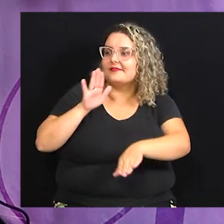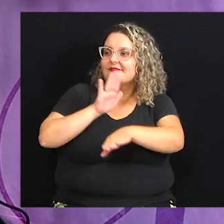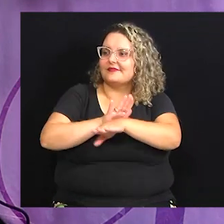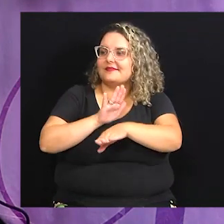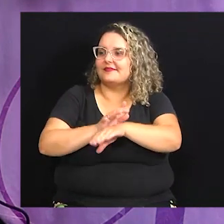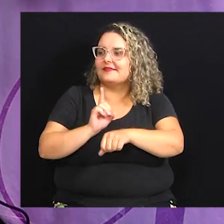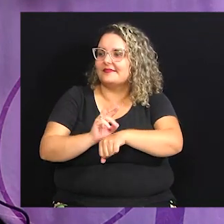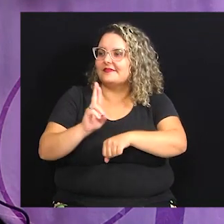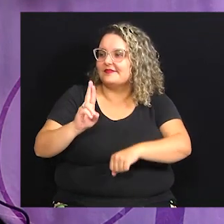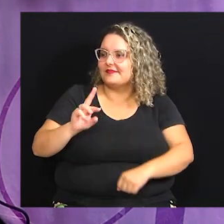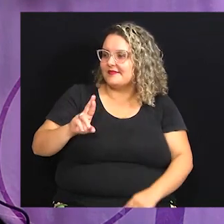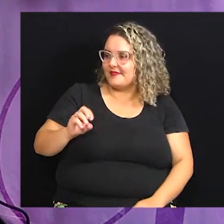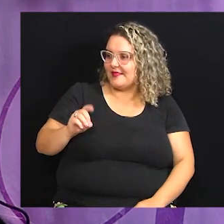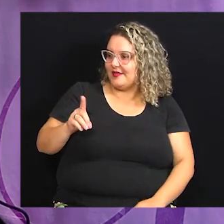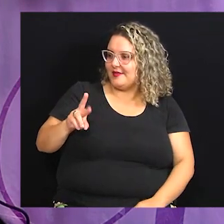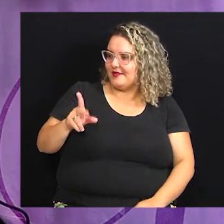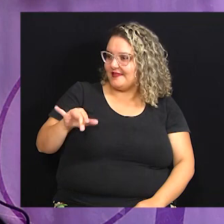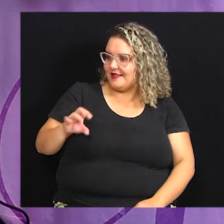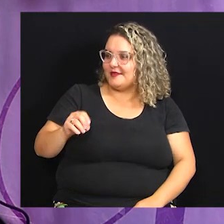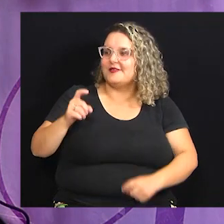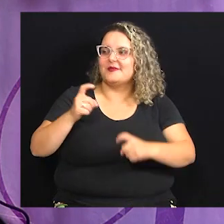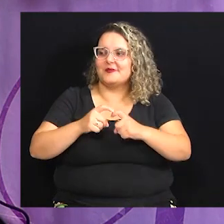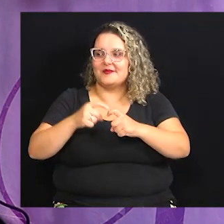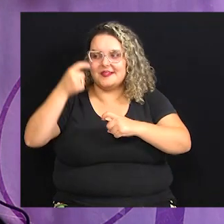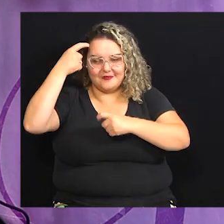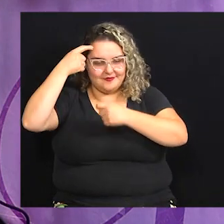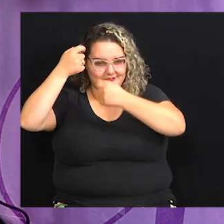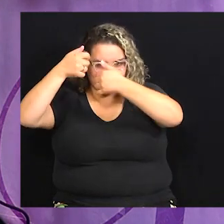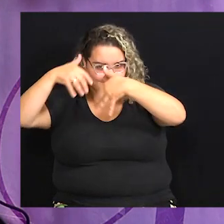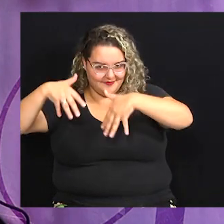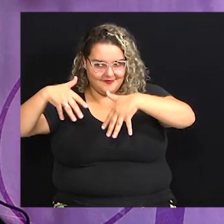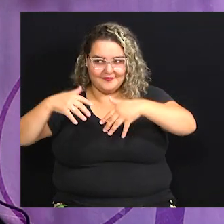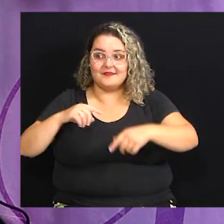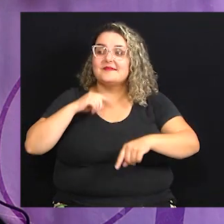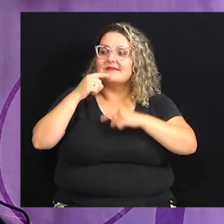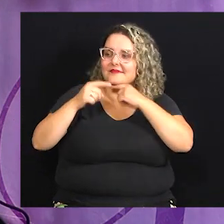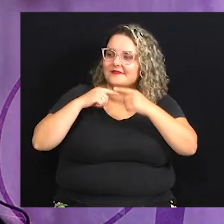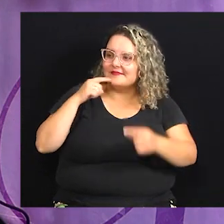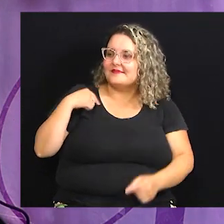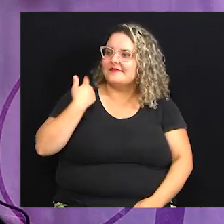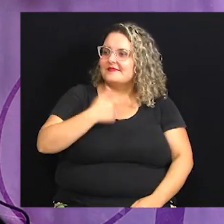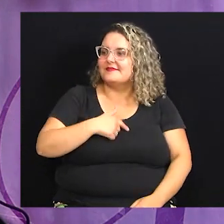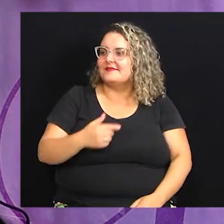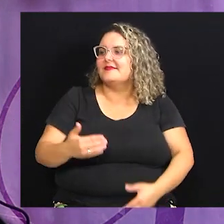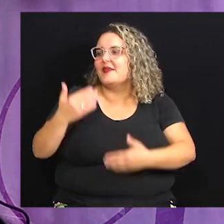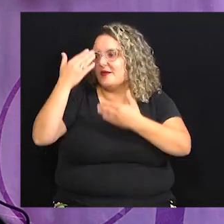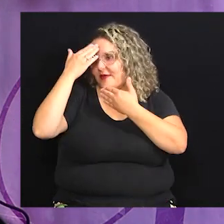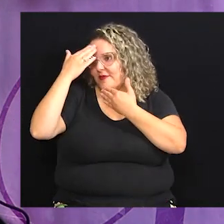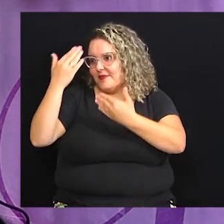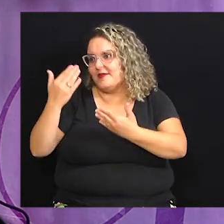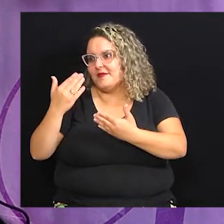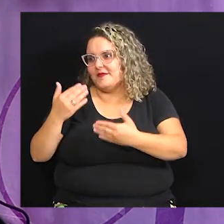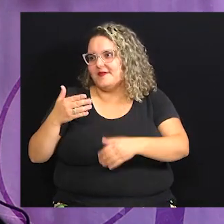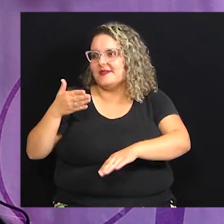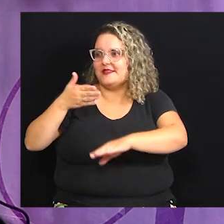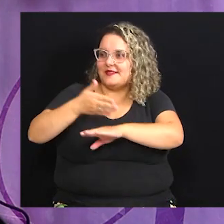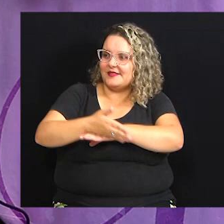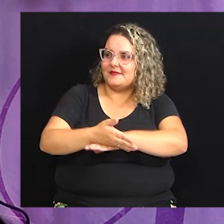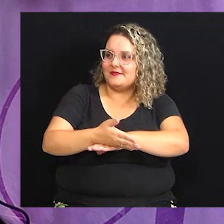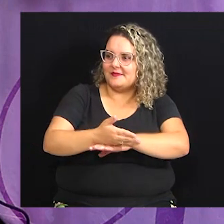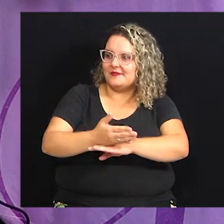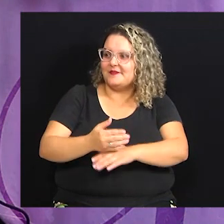com a ajuda do doutor Rodrigo Silveira, que é médico neurologista. Vai tirar as dúvidas pra gente aqui, né, doutor? Muito obrigada pela